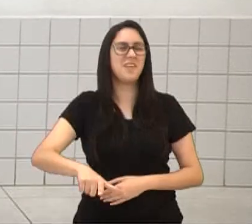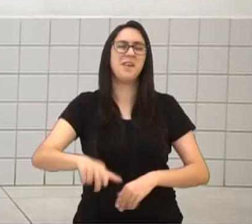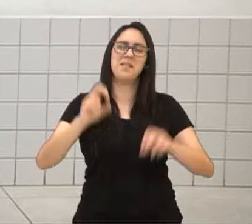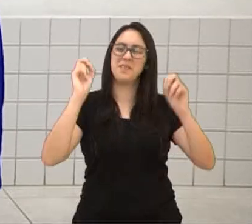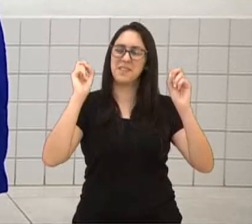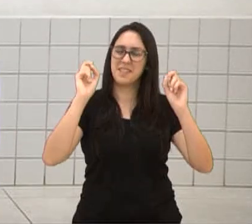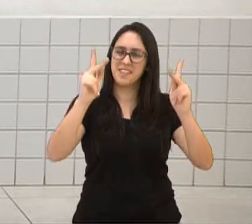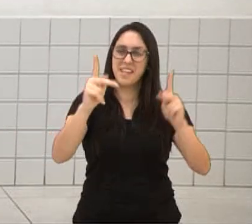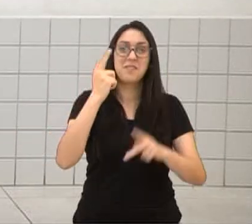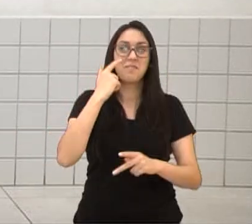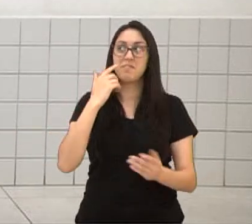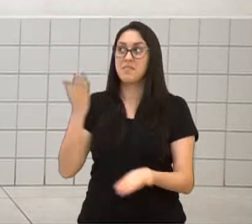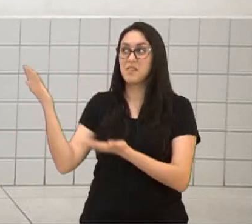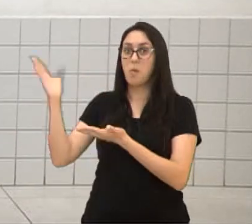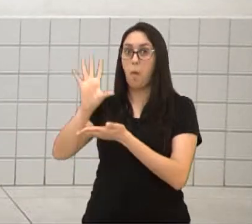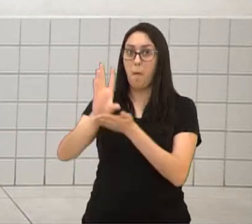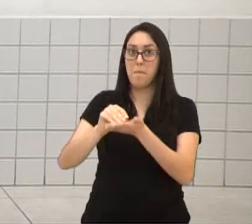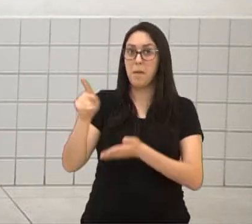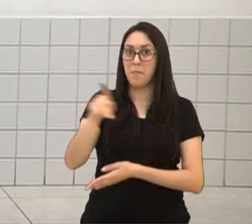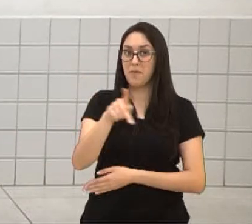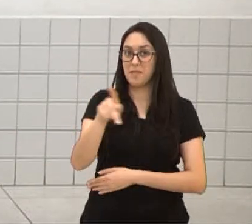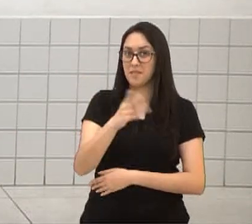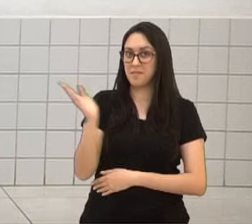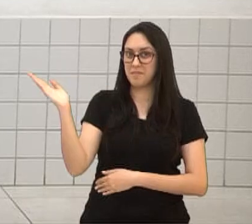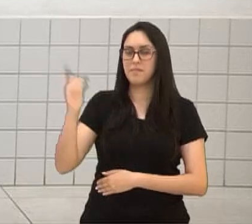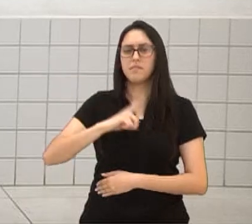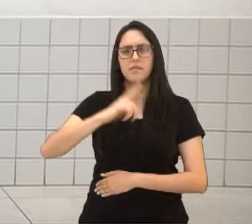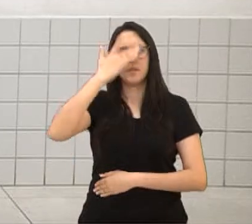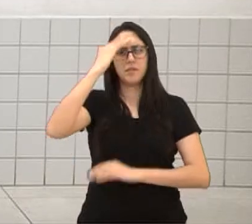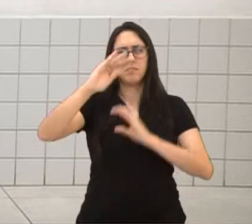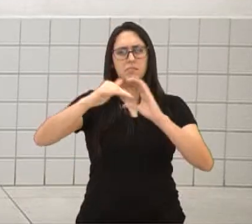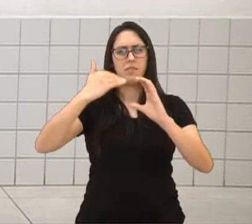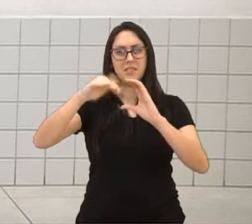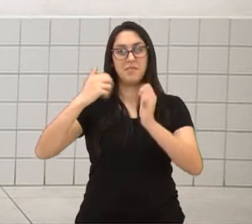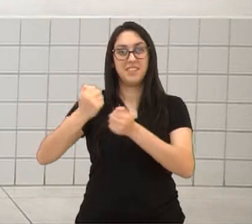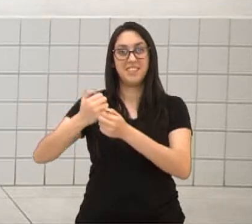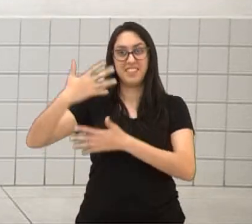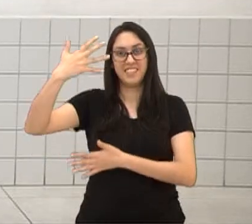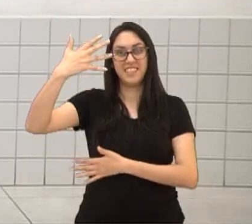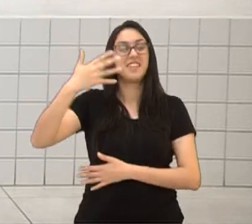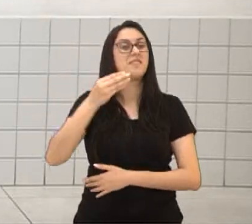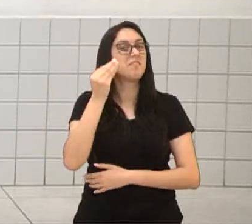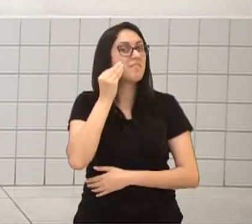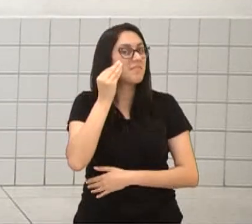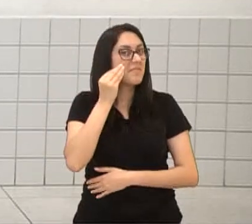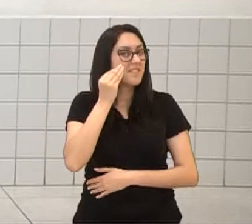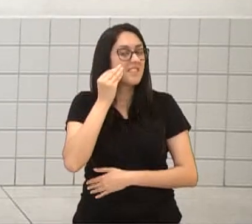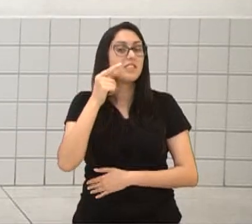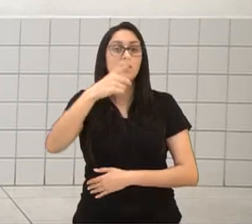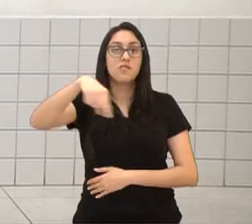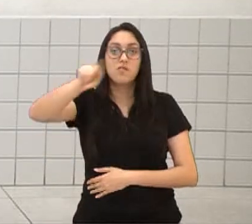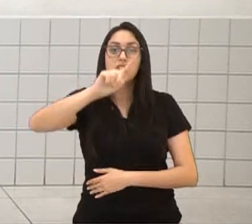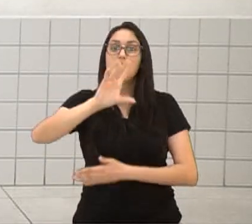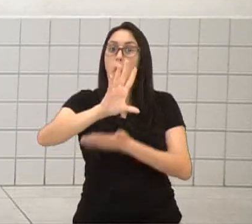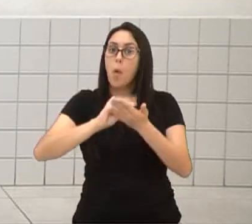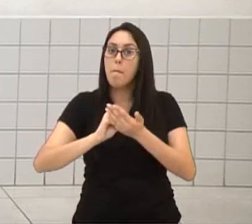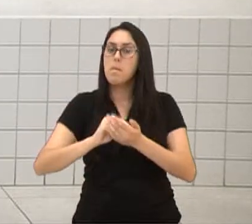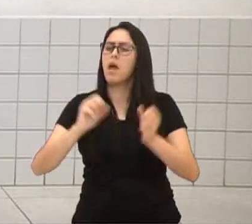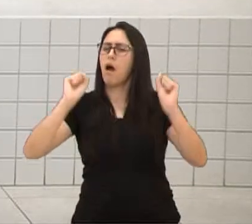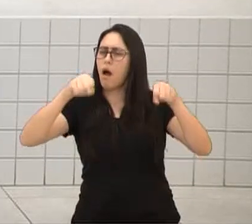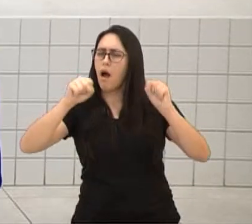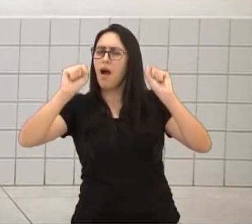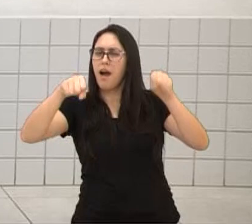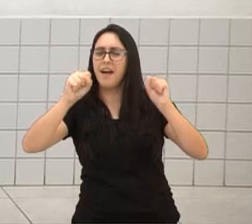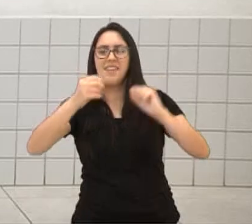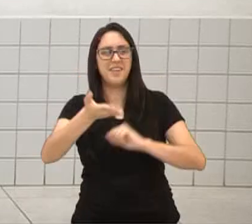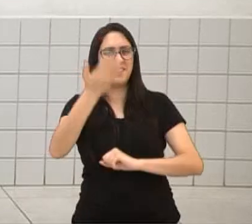então, vamos lá. Bastante animação, ó. Tô acompanhando aqui no chat e tô vendo bem certinho quem tá fazendo o aham na hora certa, hein, gente? Vamos